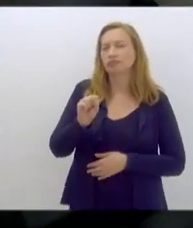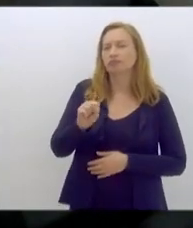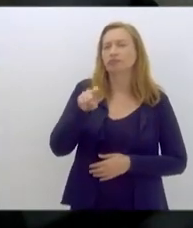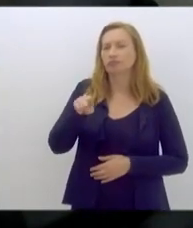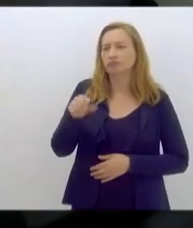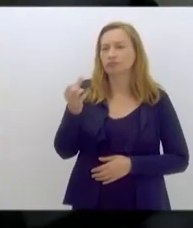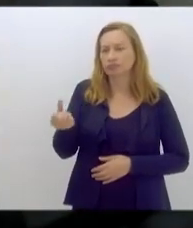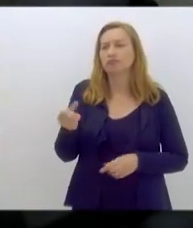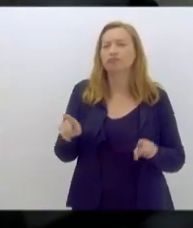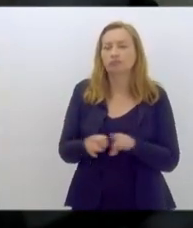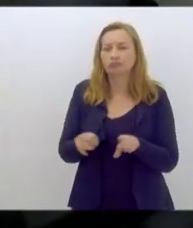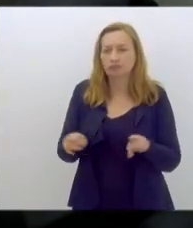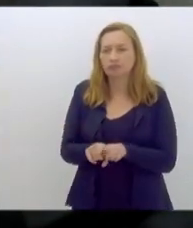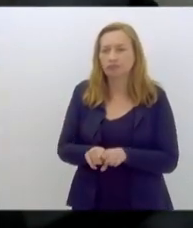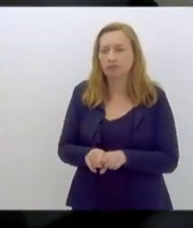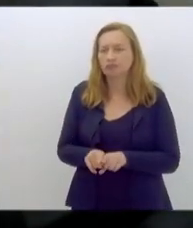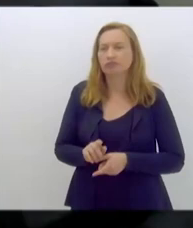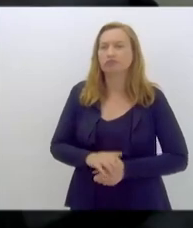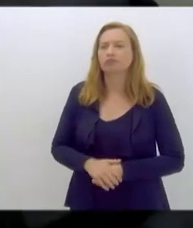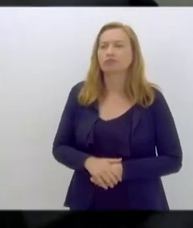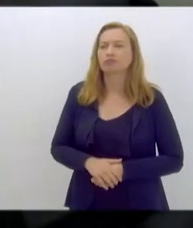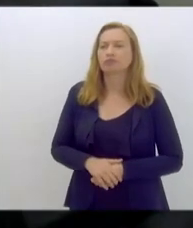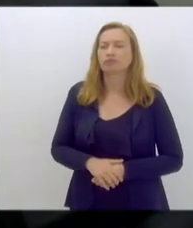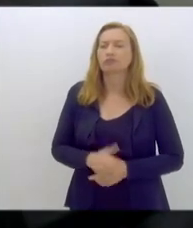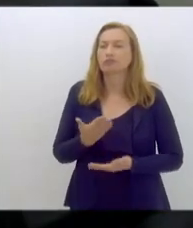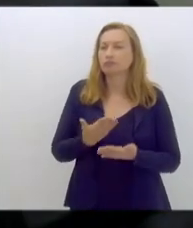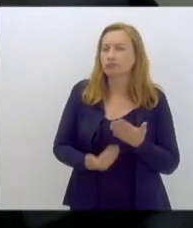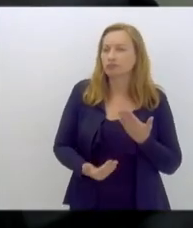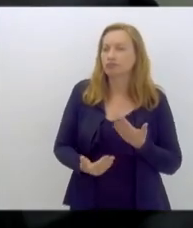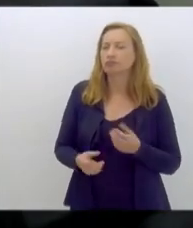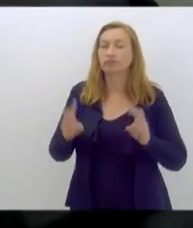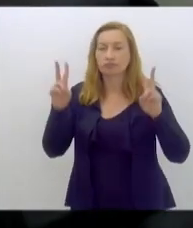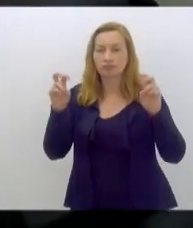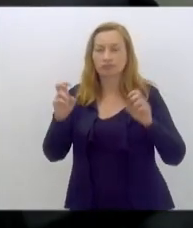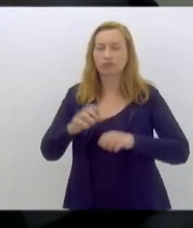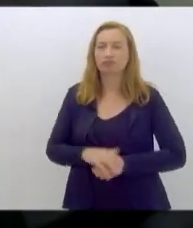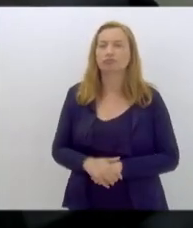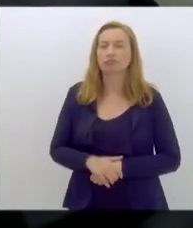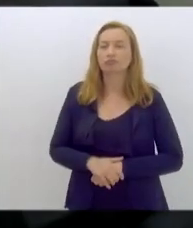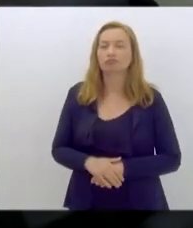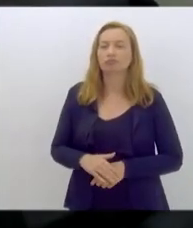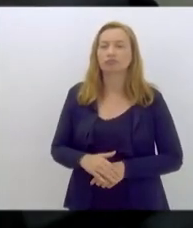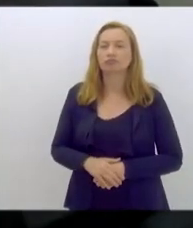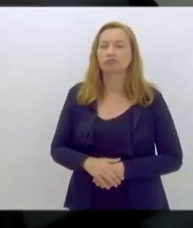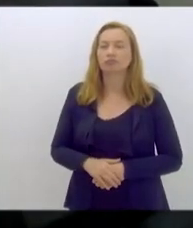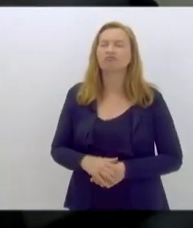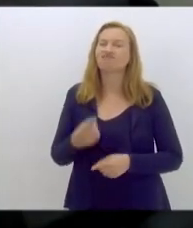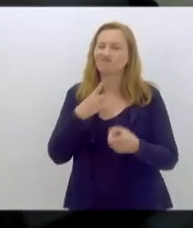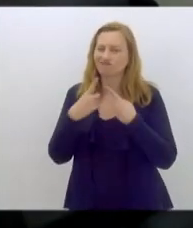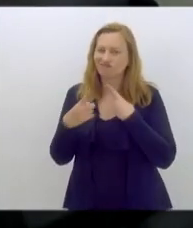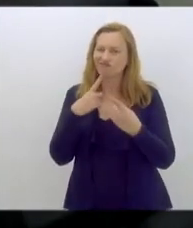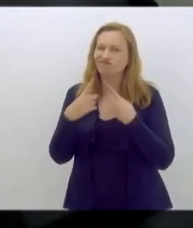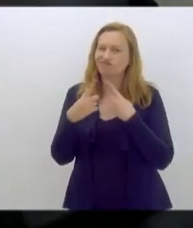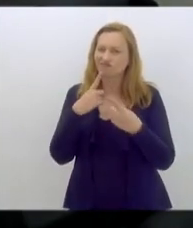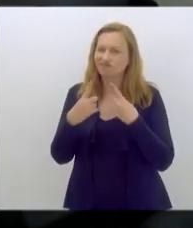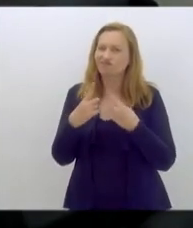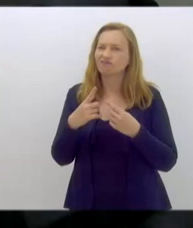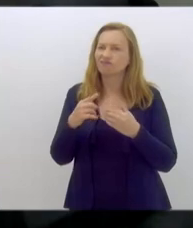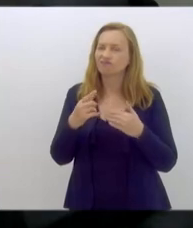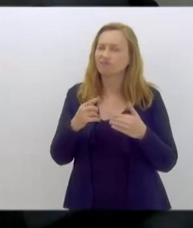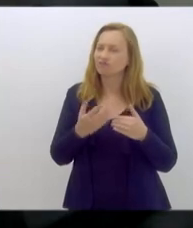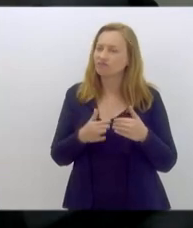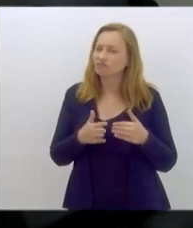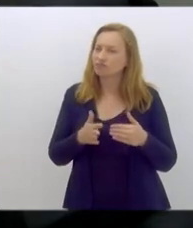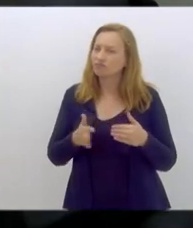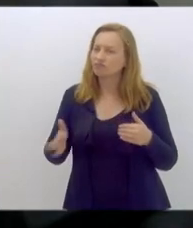também consideradas a perda nesse aspecto mesmo entende isso tem uma discussão que rola muito